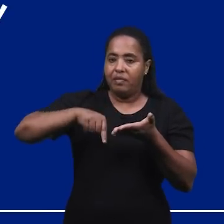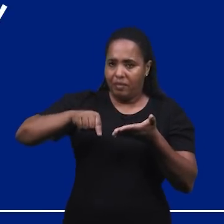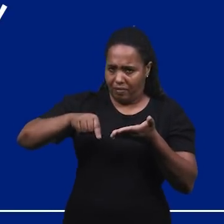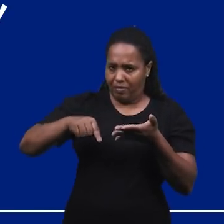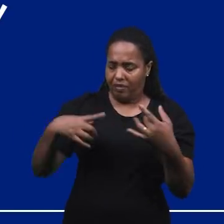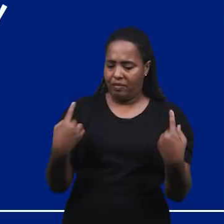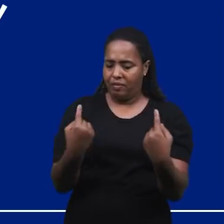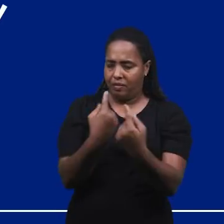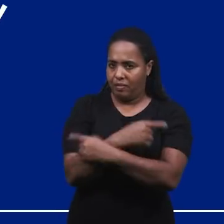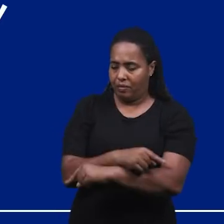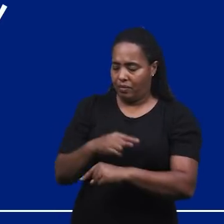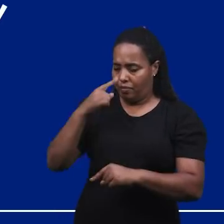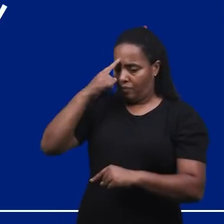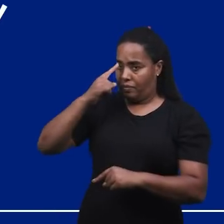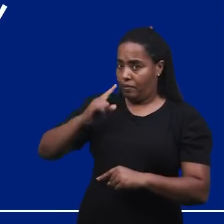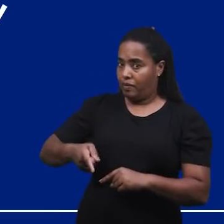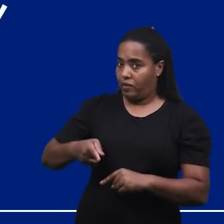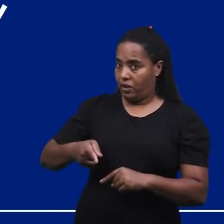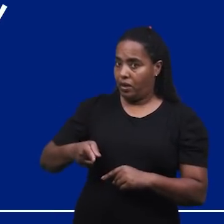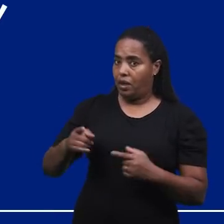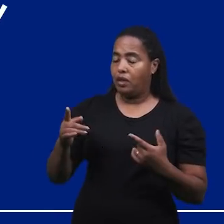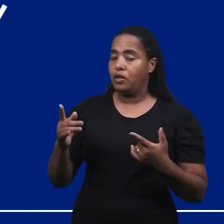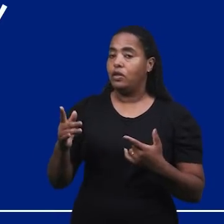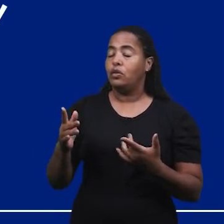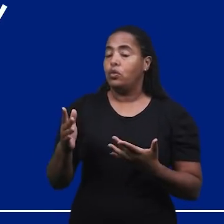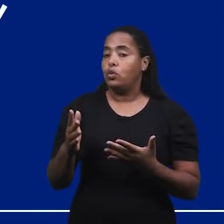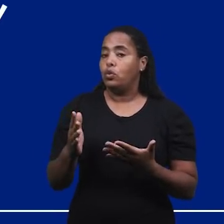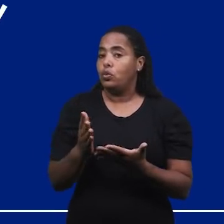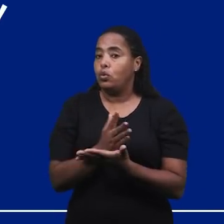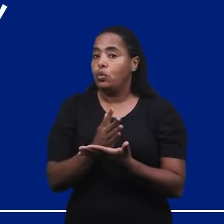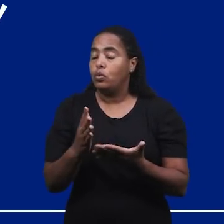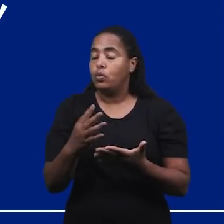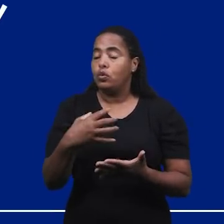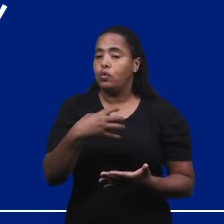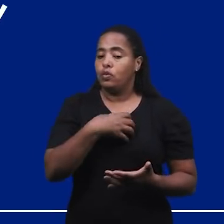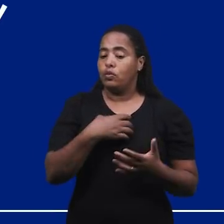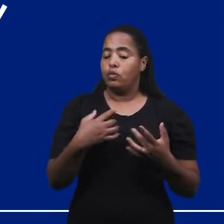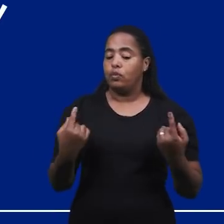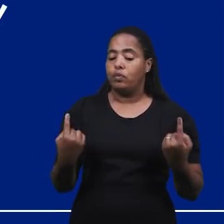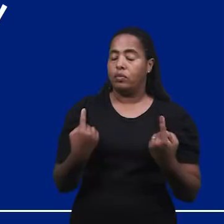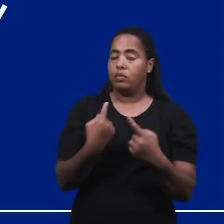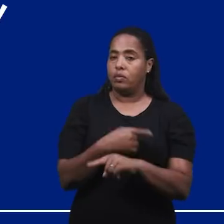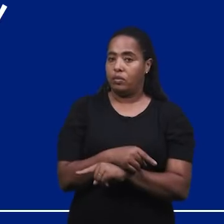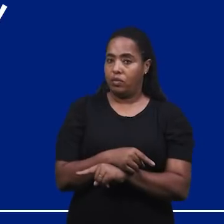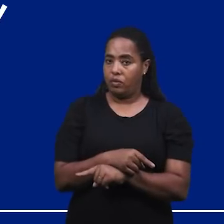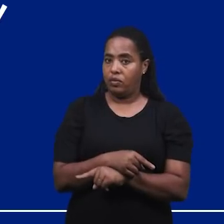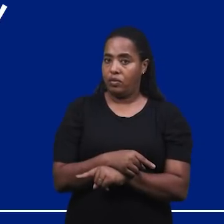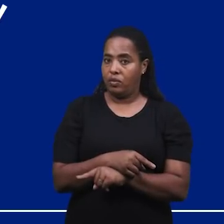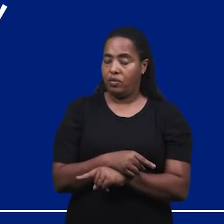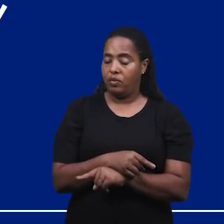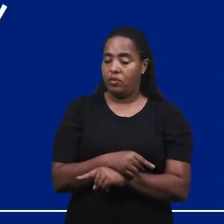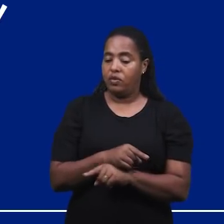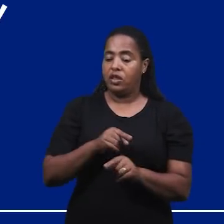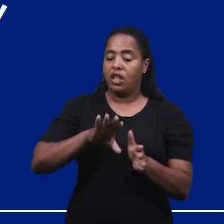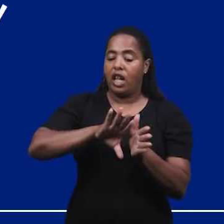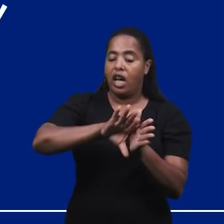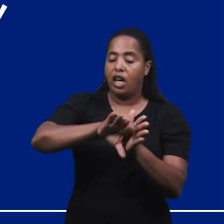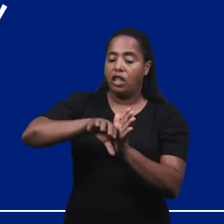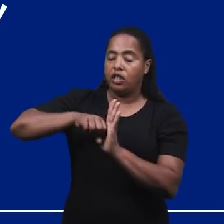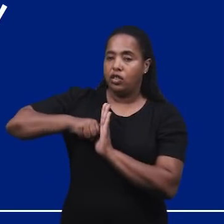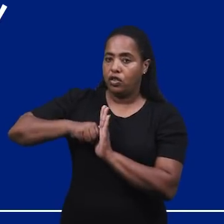suas ordenanças, a qual de alguma maneira nos era contrária, e atirou do meio de